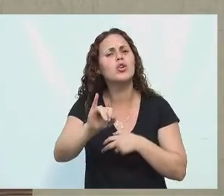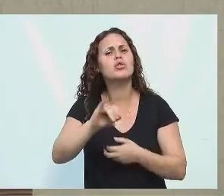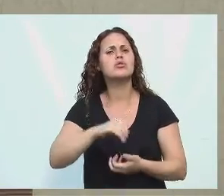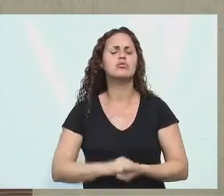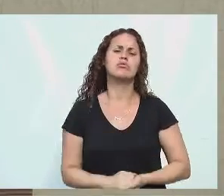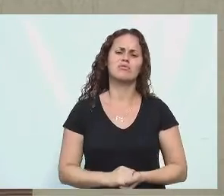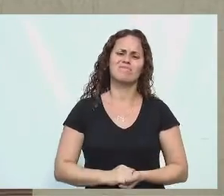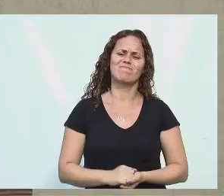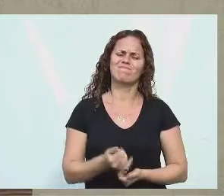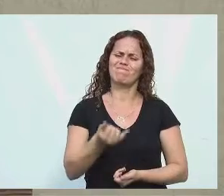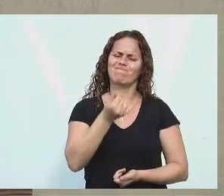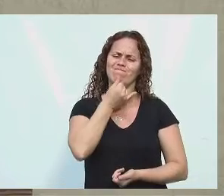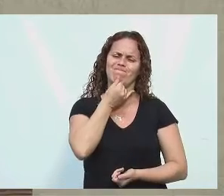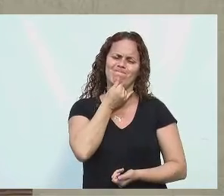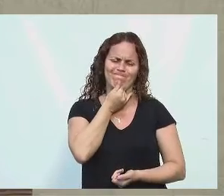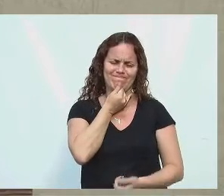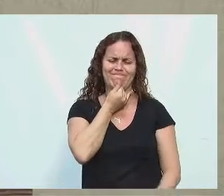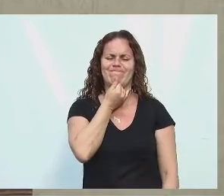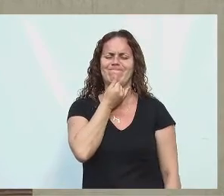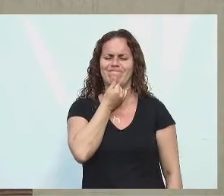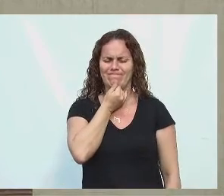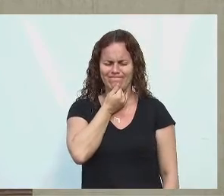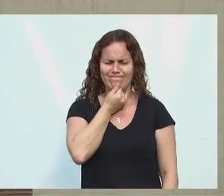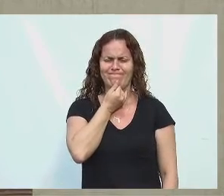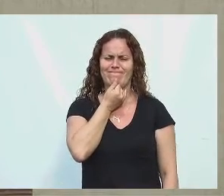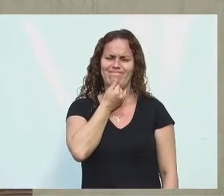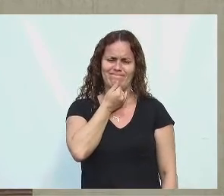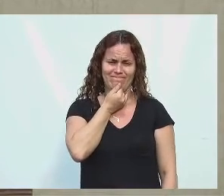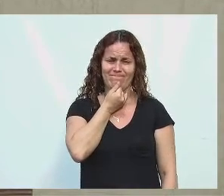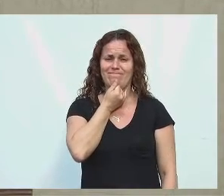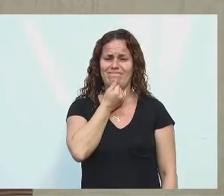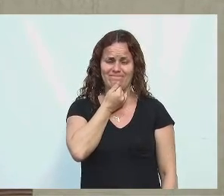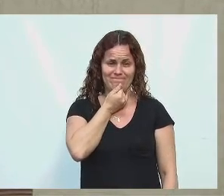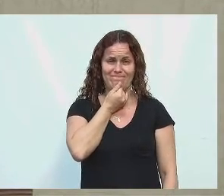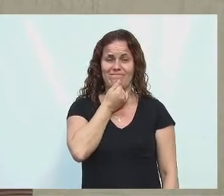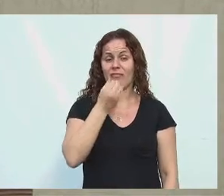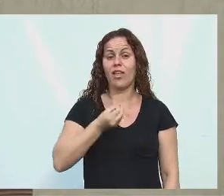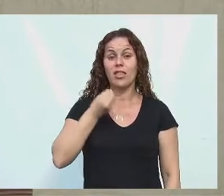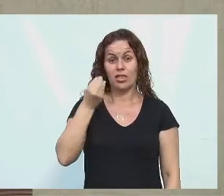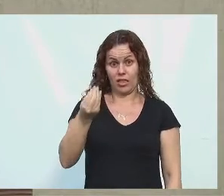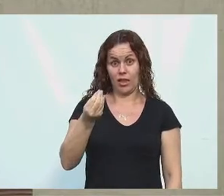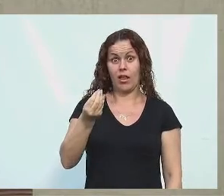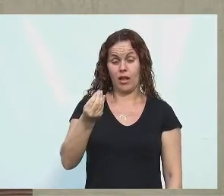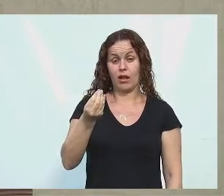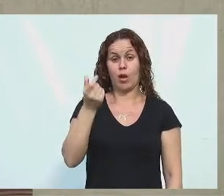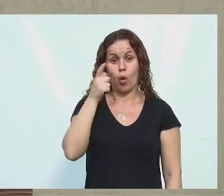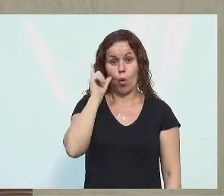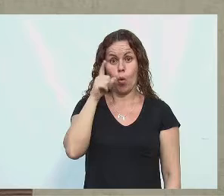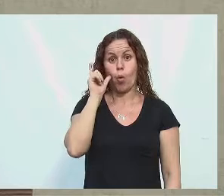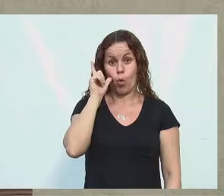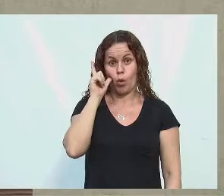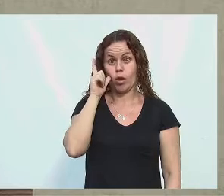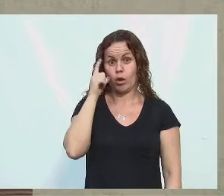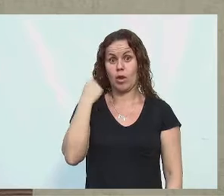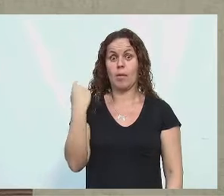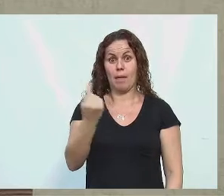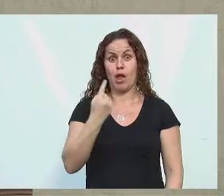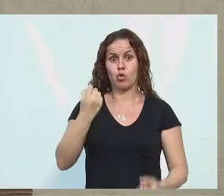é muito triste, rapaz. Teve ontem a entrega da patrulha rural